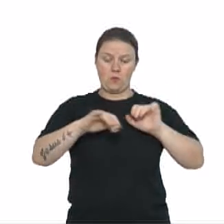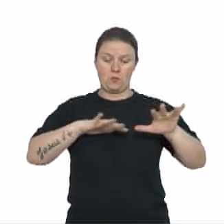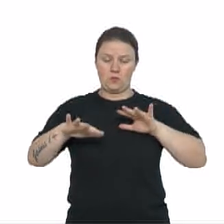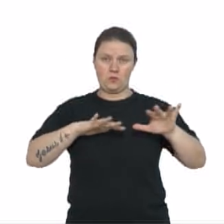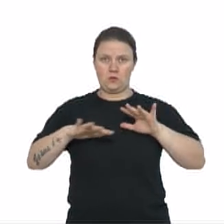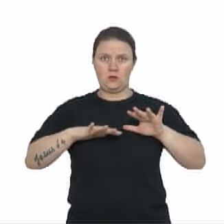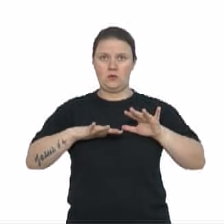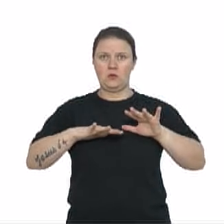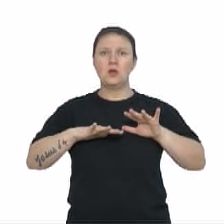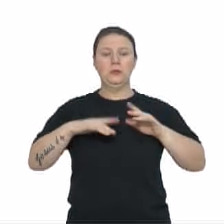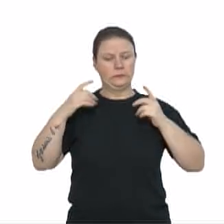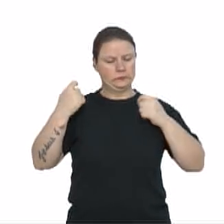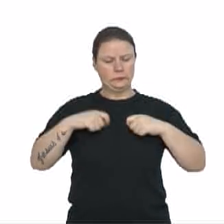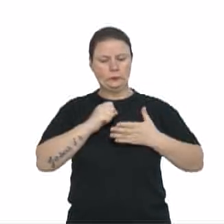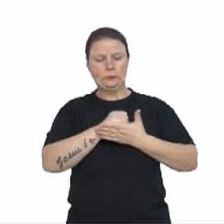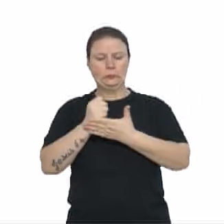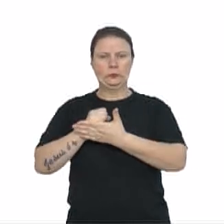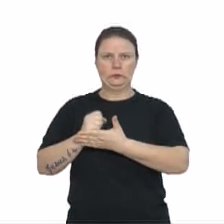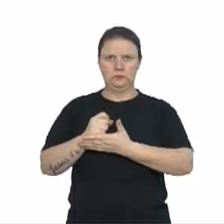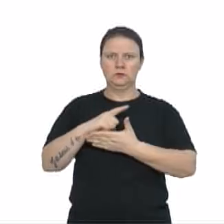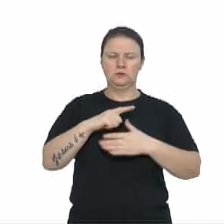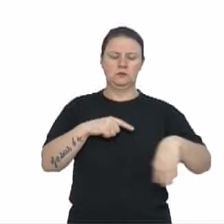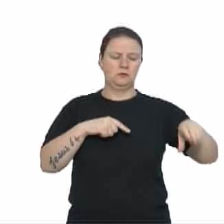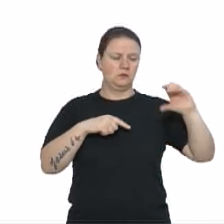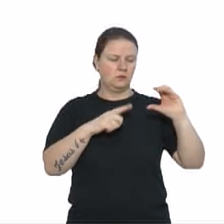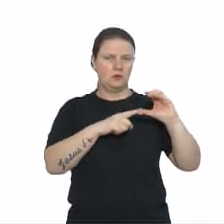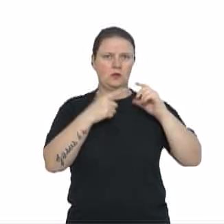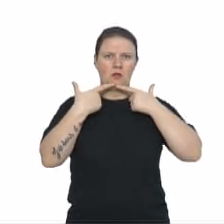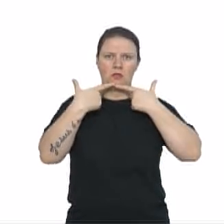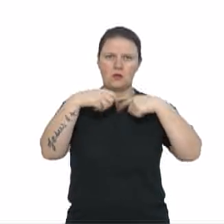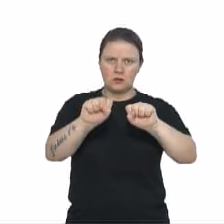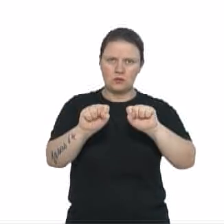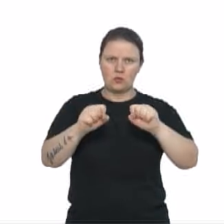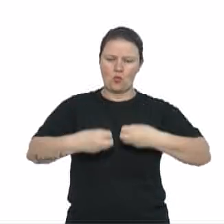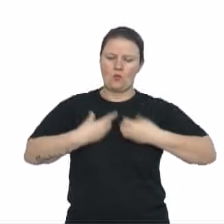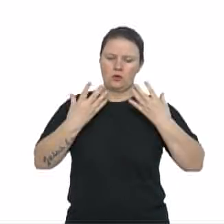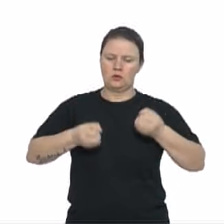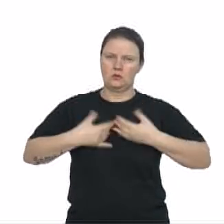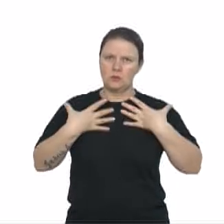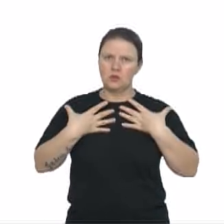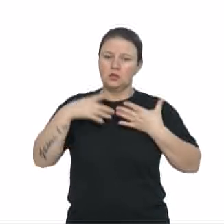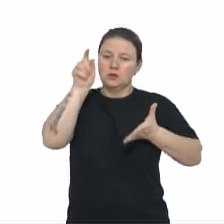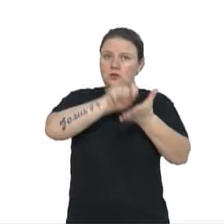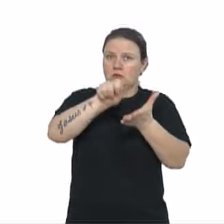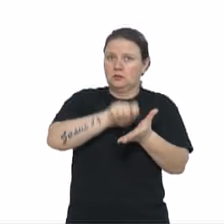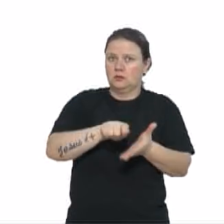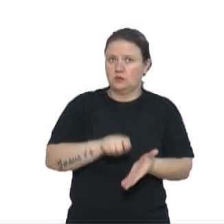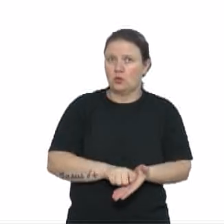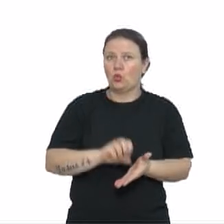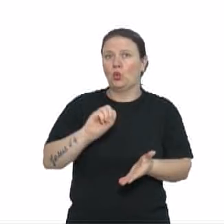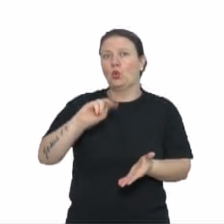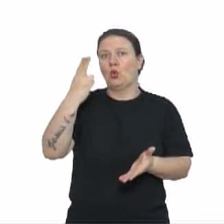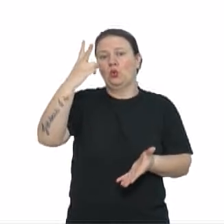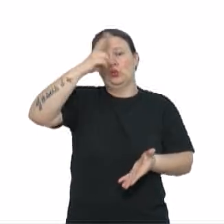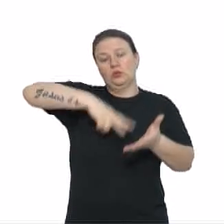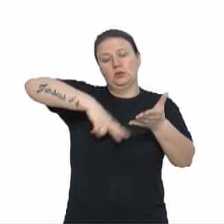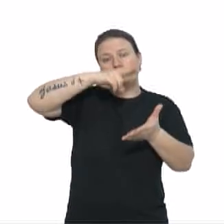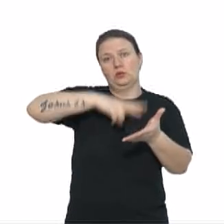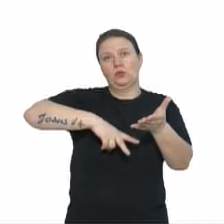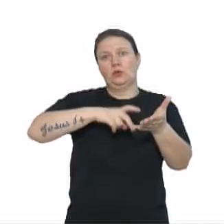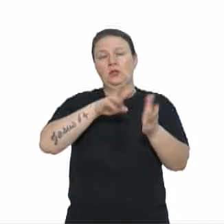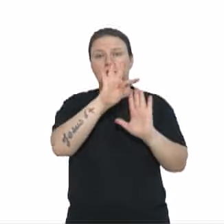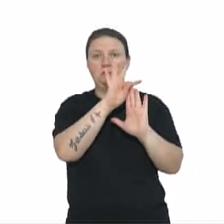movimentos voluntários. Letra C, linguagem expressa na pronúncia escrita ou leitura de